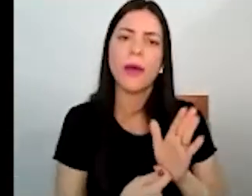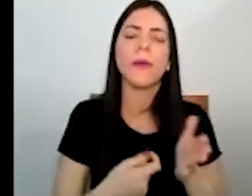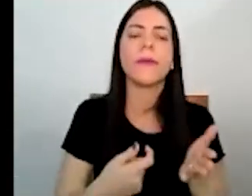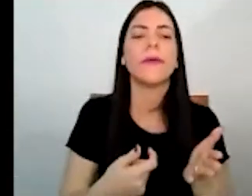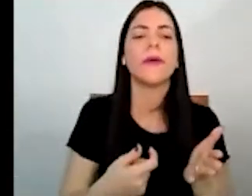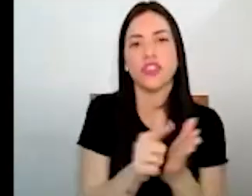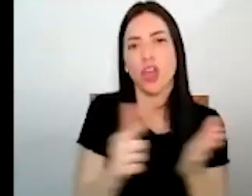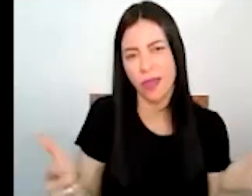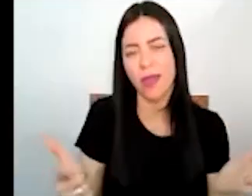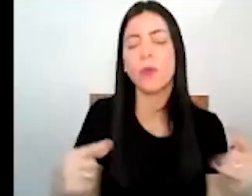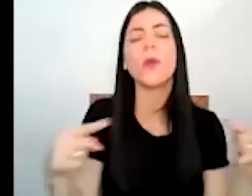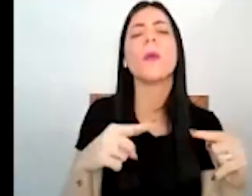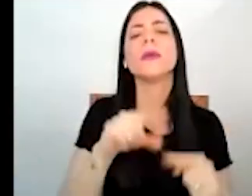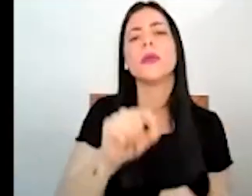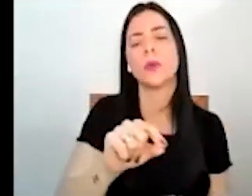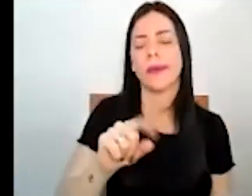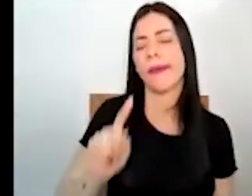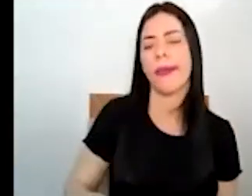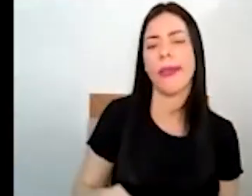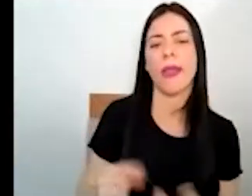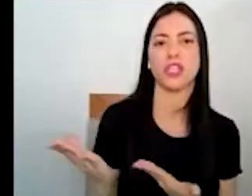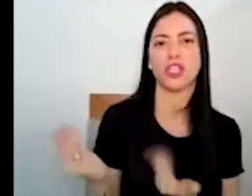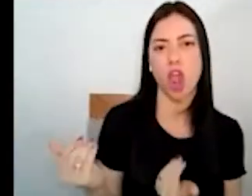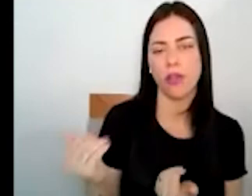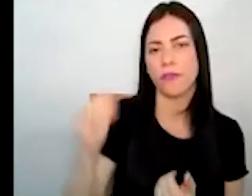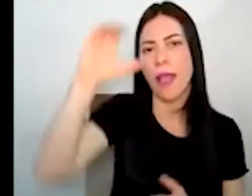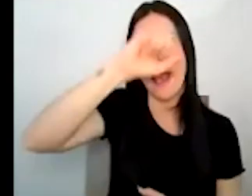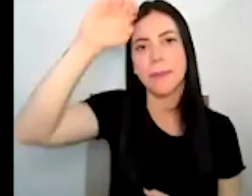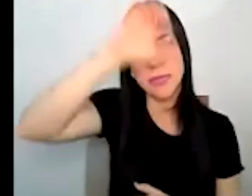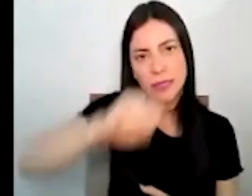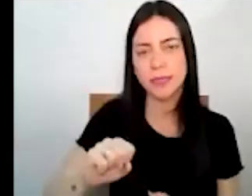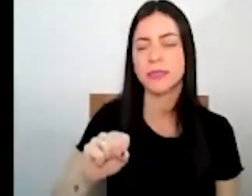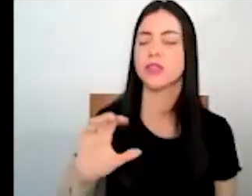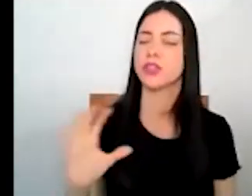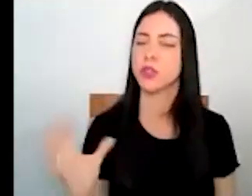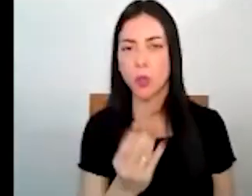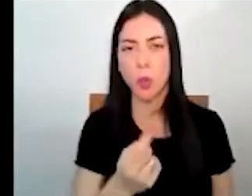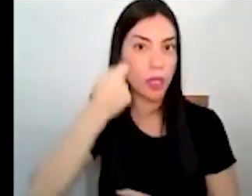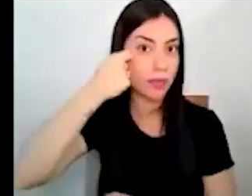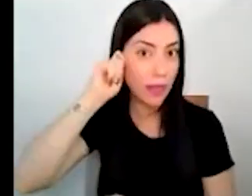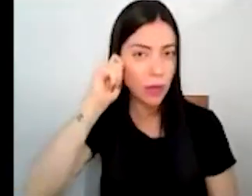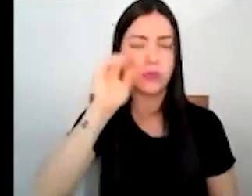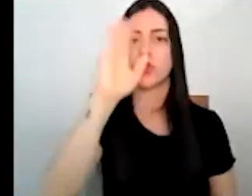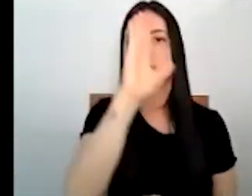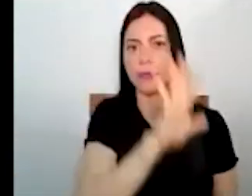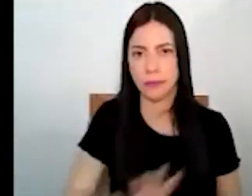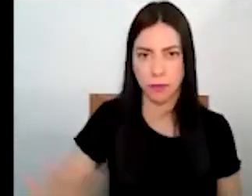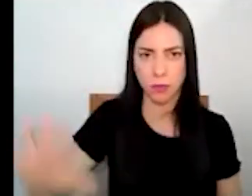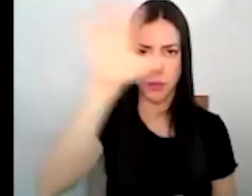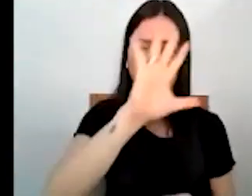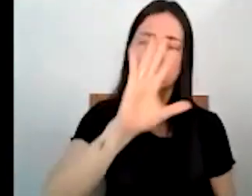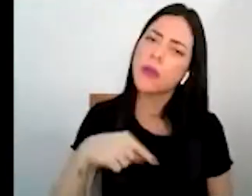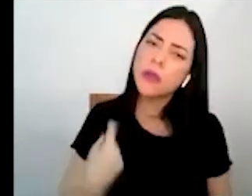remotamente, 10 jovens aprendizes de jornalismo, todos negros, do Brasil inteiro. Então, a gente